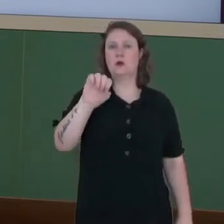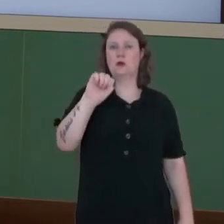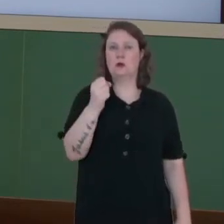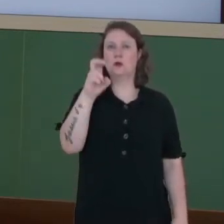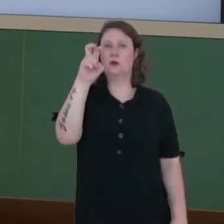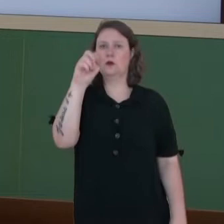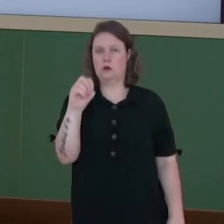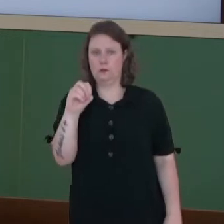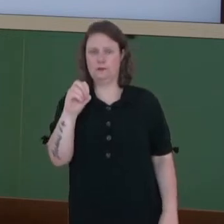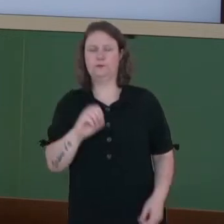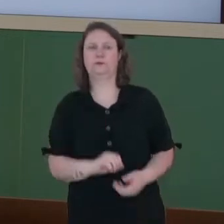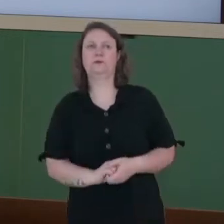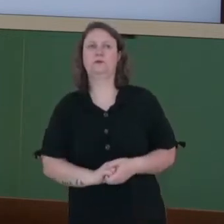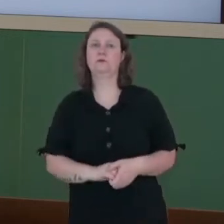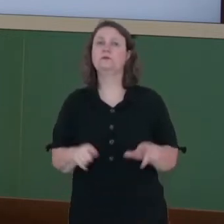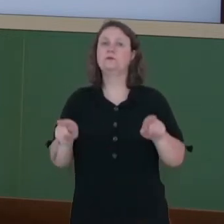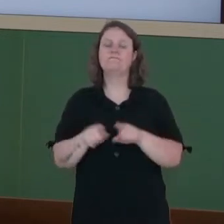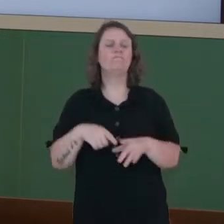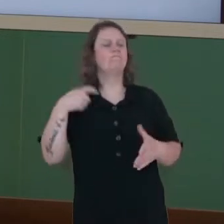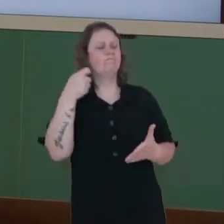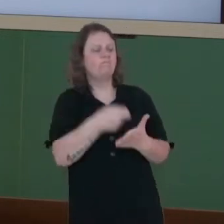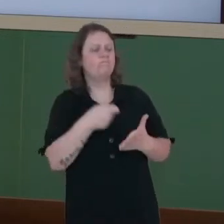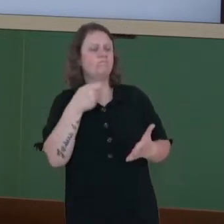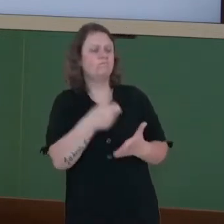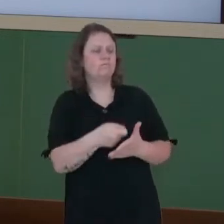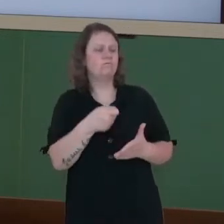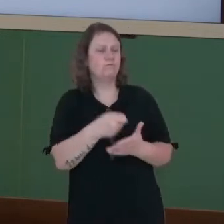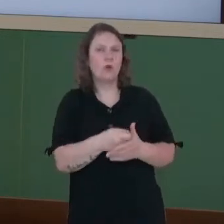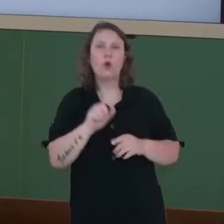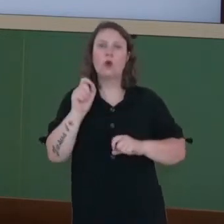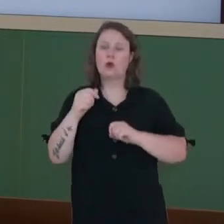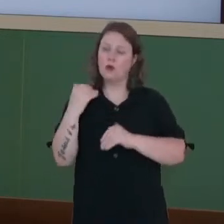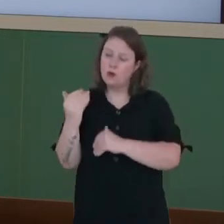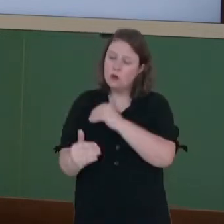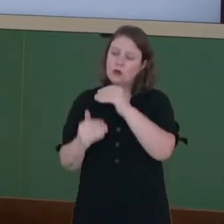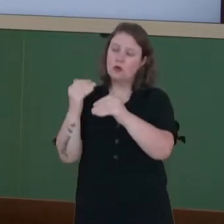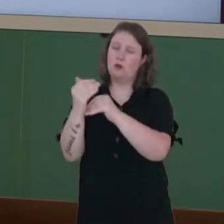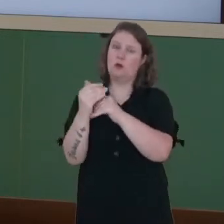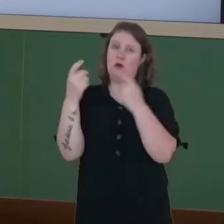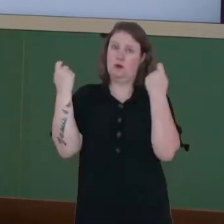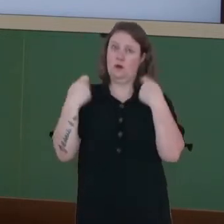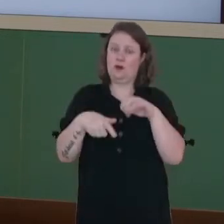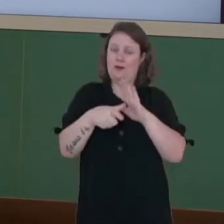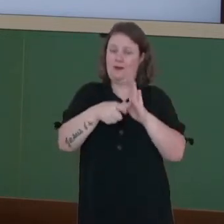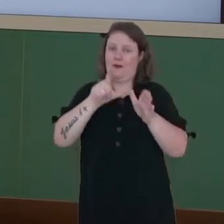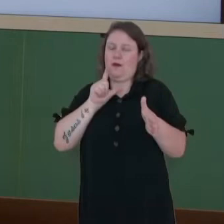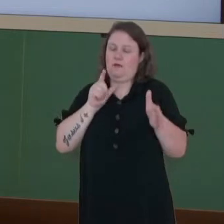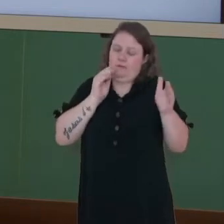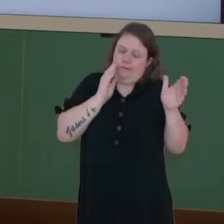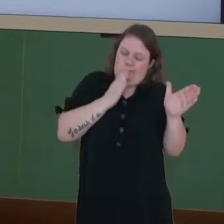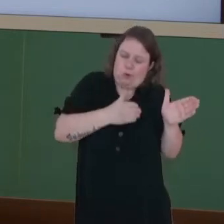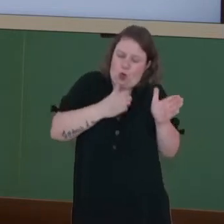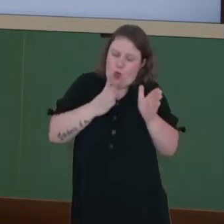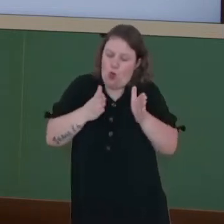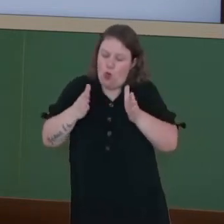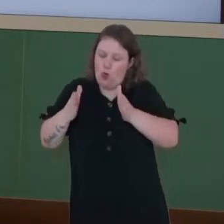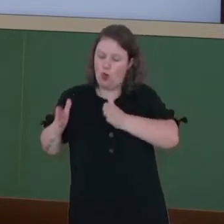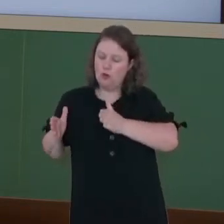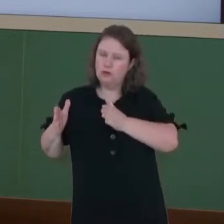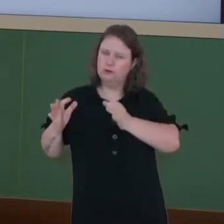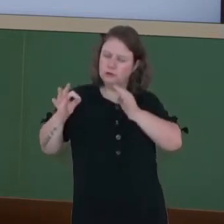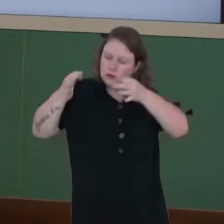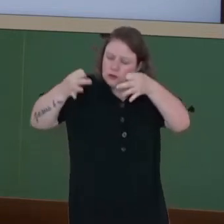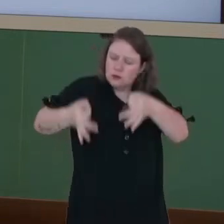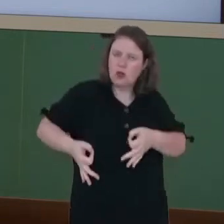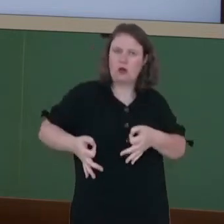Queiroz. Defendiam também a ideia de que o progresso depende da ordem. Daí, então, nós temos o lema positivista